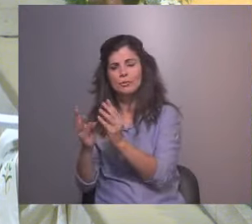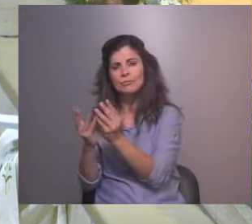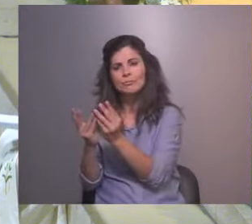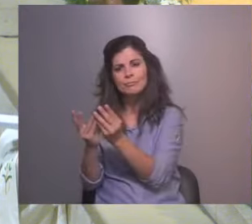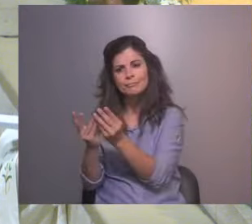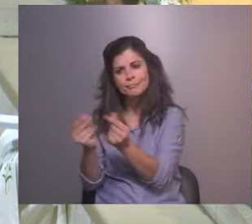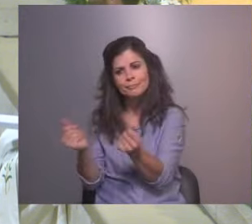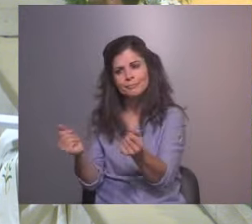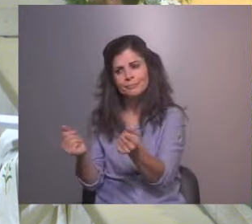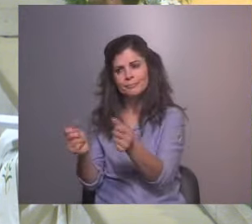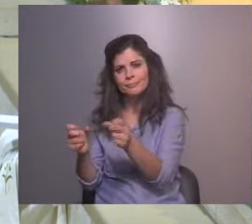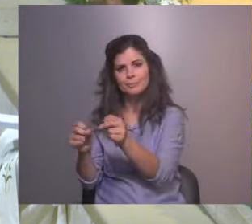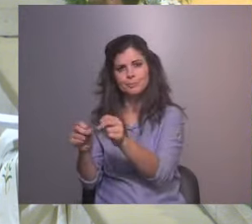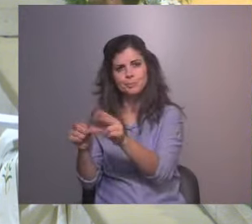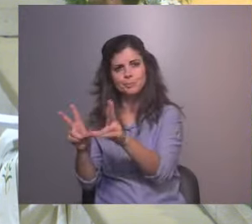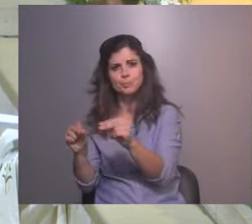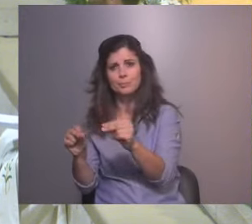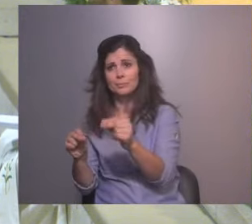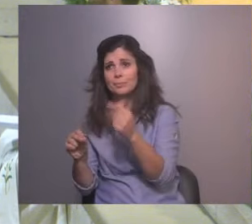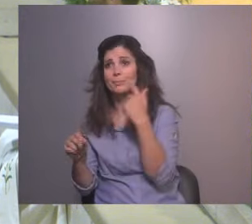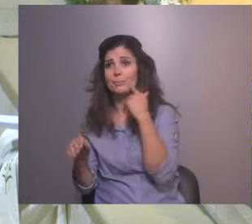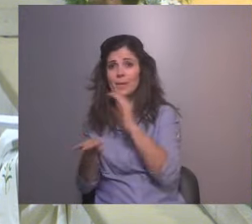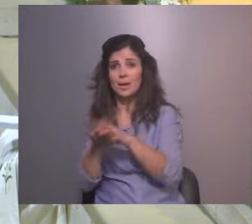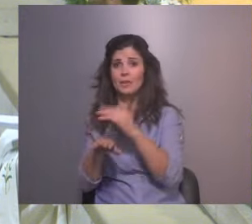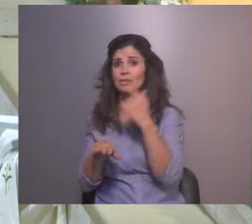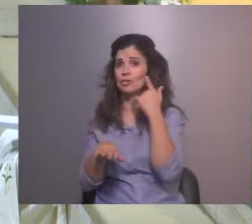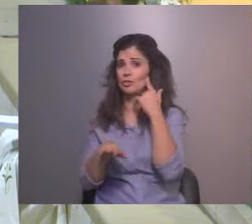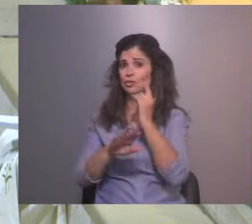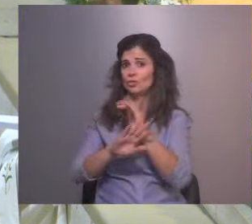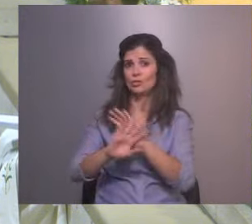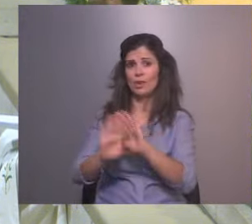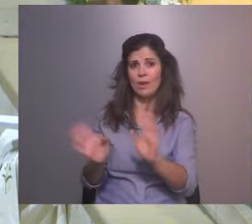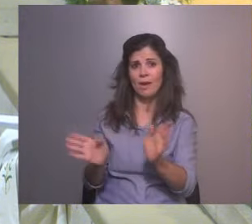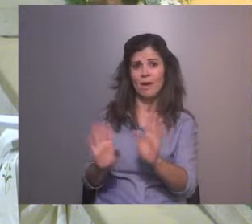Pela conversão dos